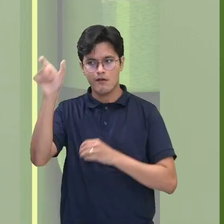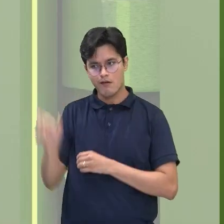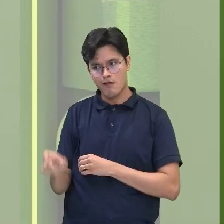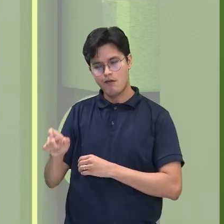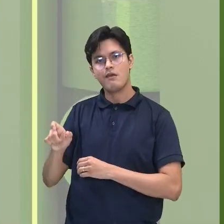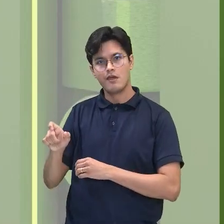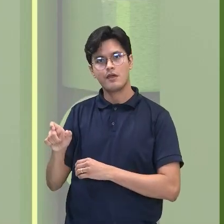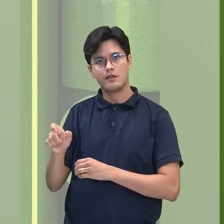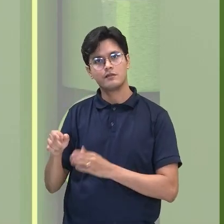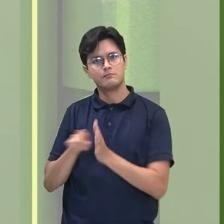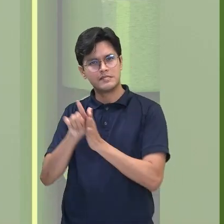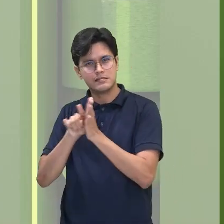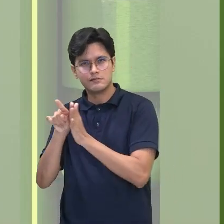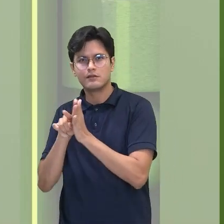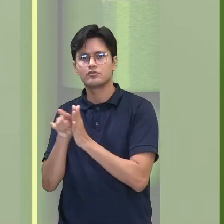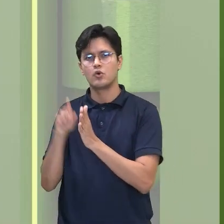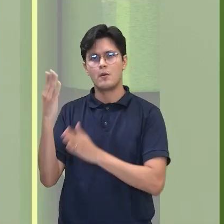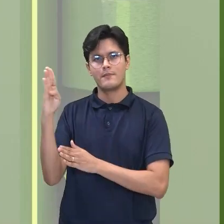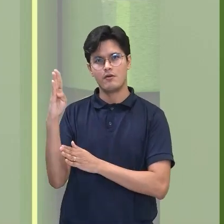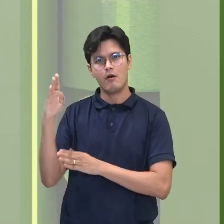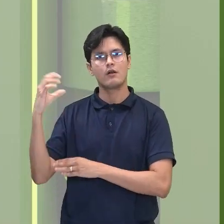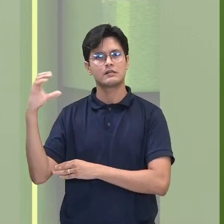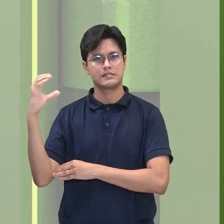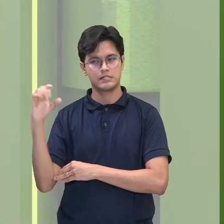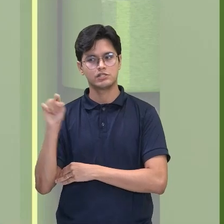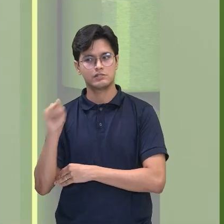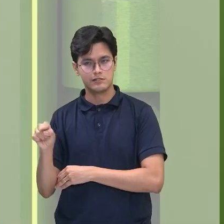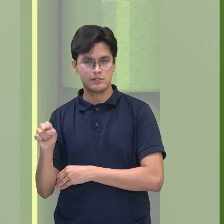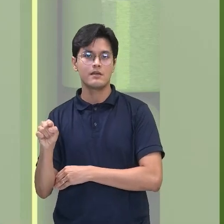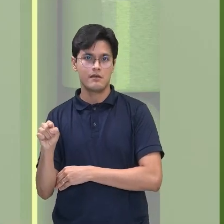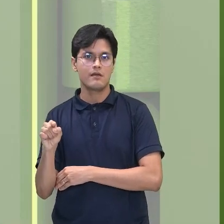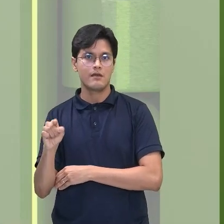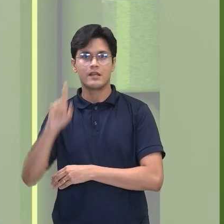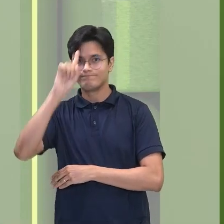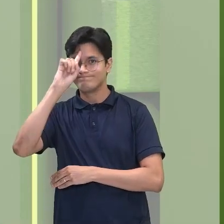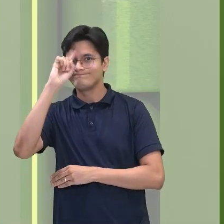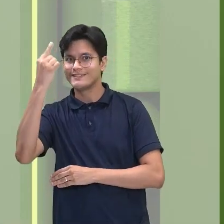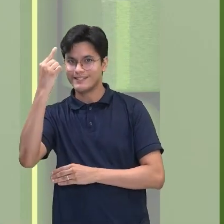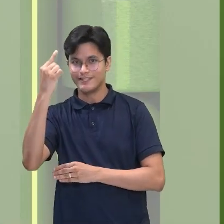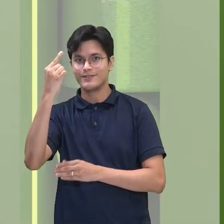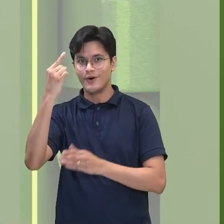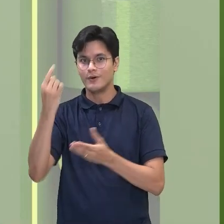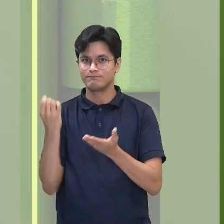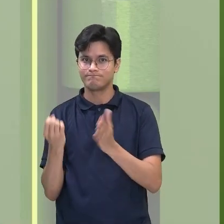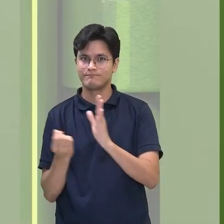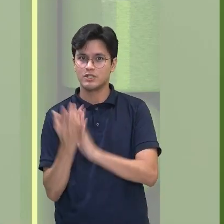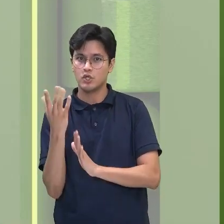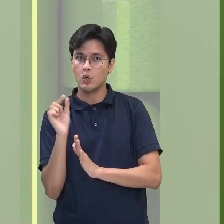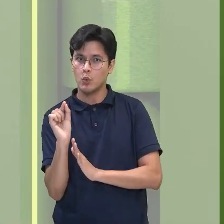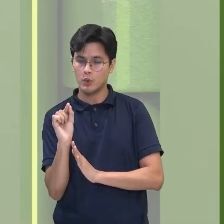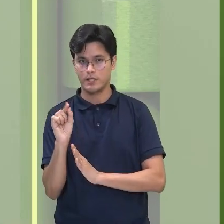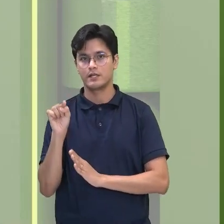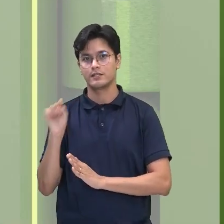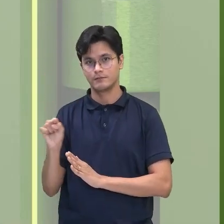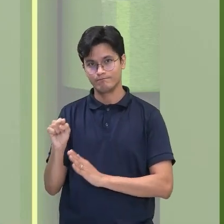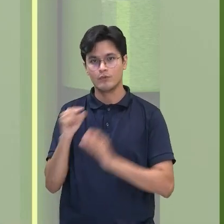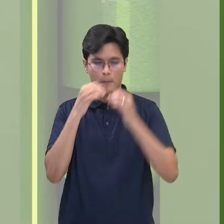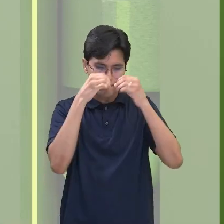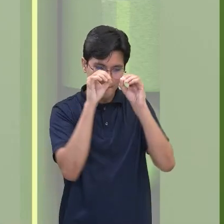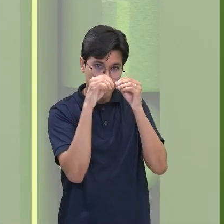um biólogo, que criou um microscópio muito rústico e conseguiu visualizar pela primeira